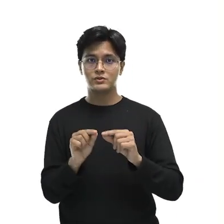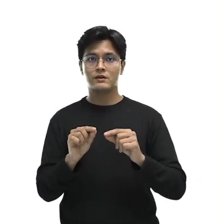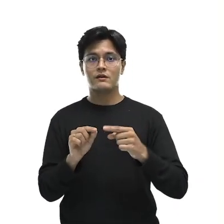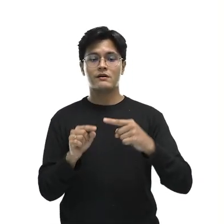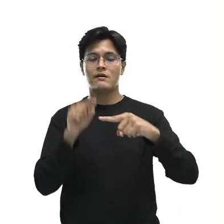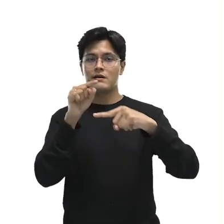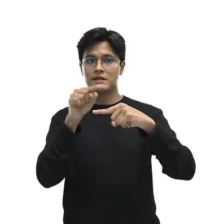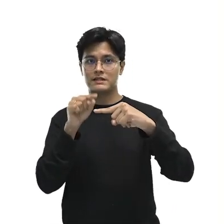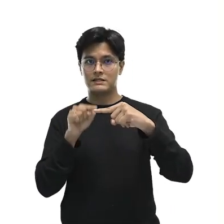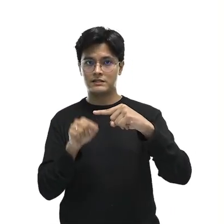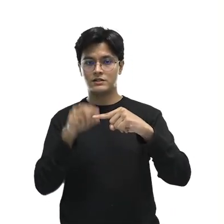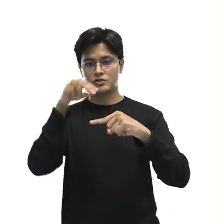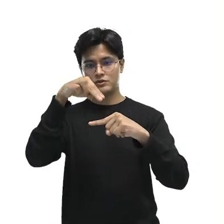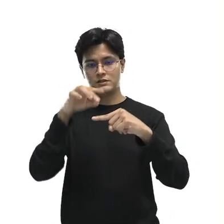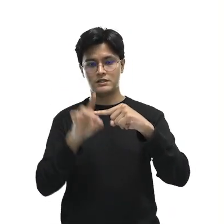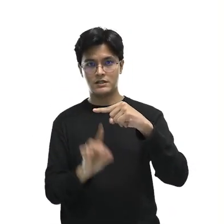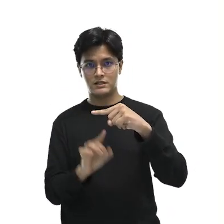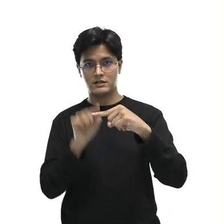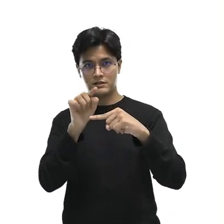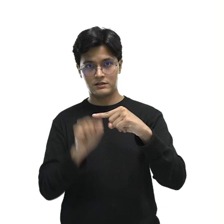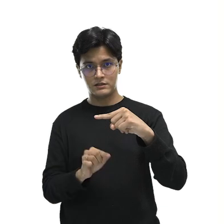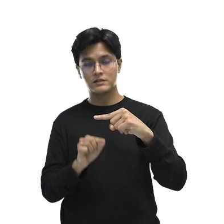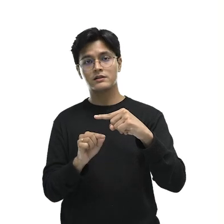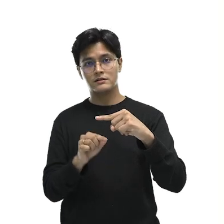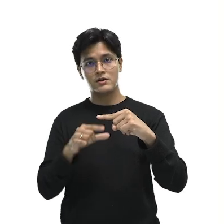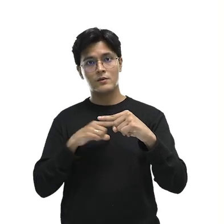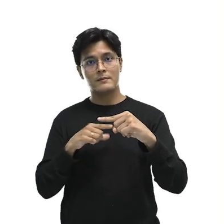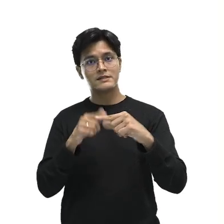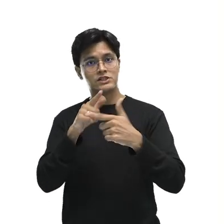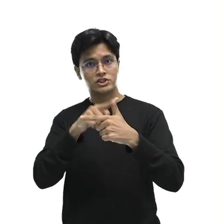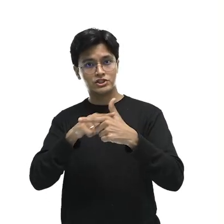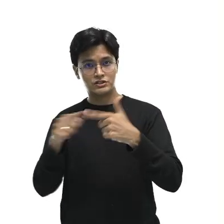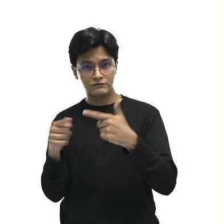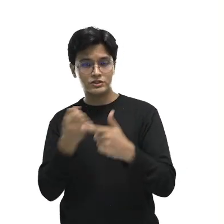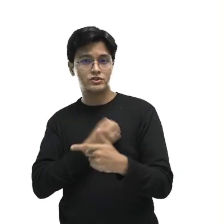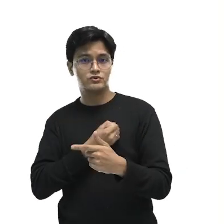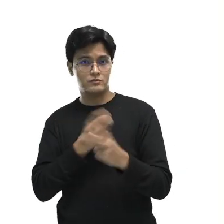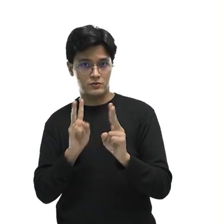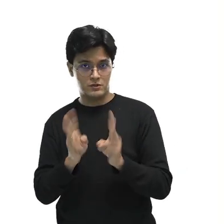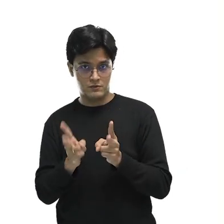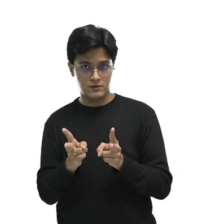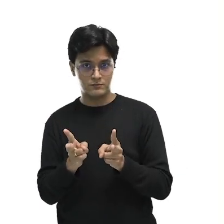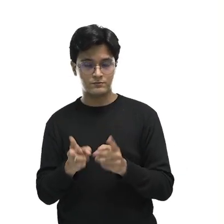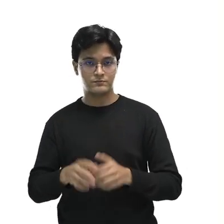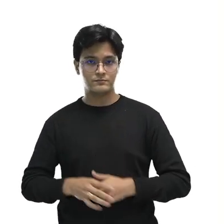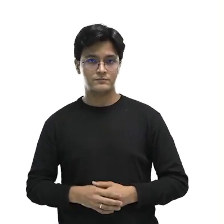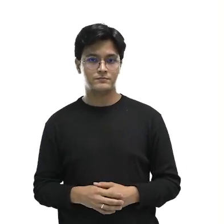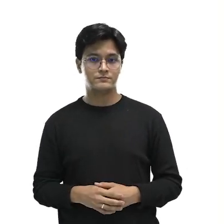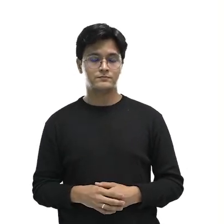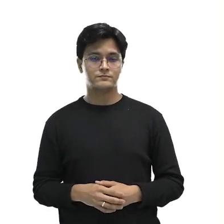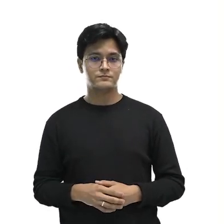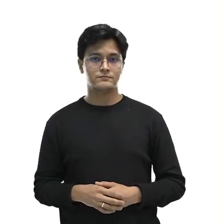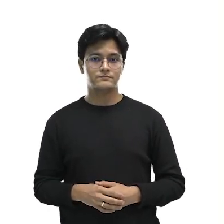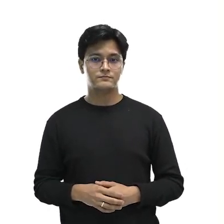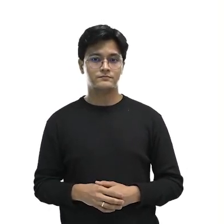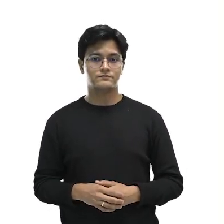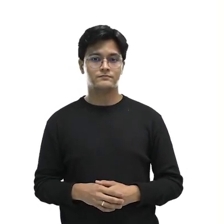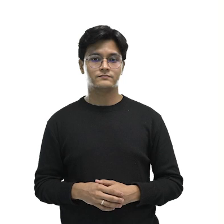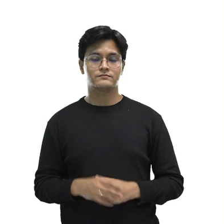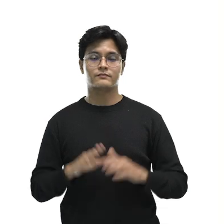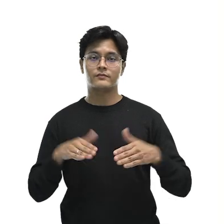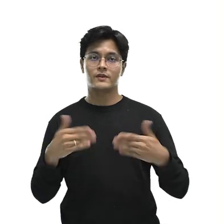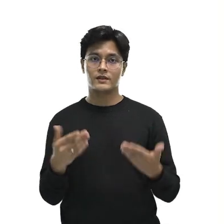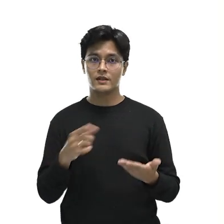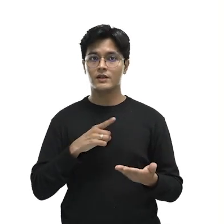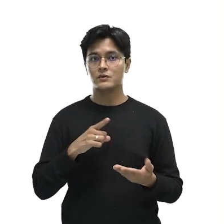da fração, tem que ser o mesmo número na parte de baixo da fração também, tá? Tem que ser sempre pelo mesmo número. Então aqui vai